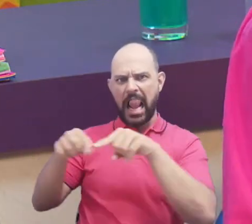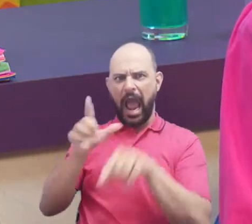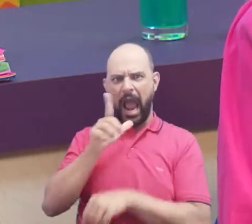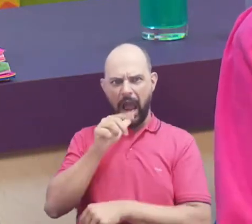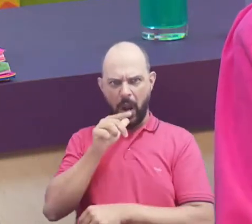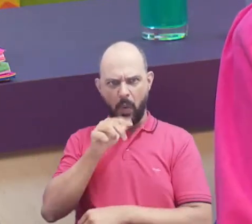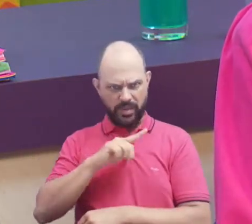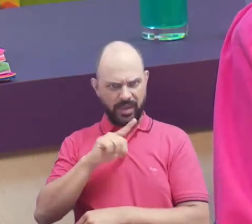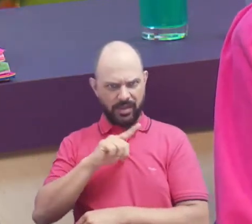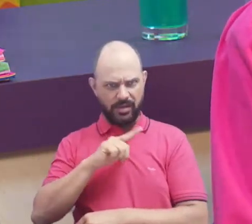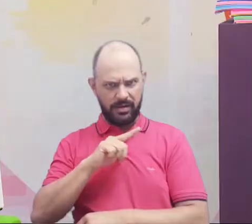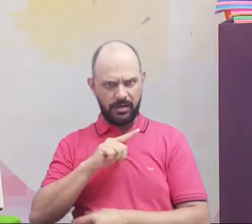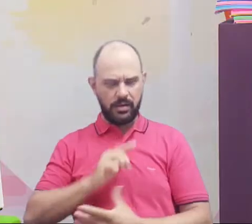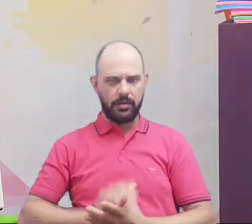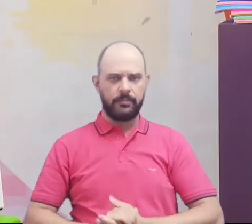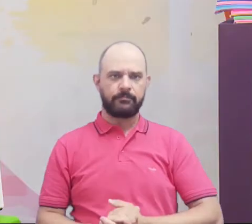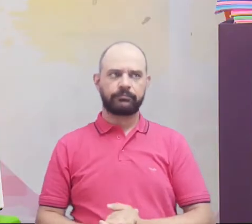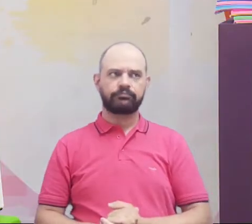Existe Lagoa Quadrada?